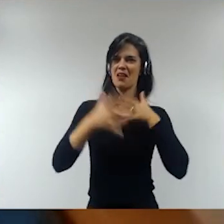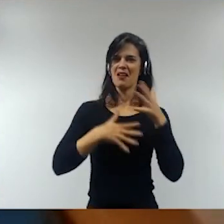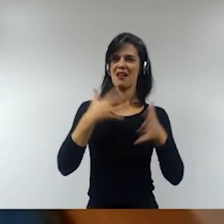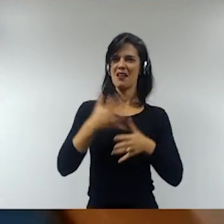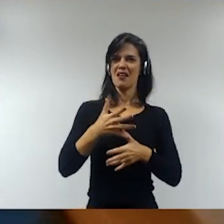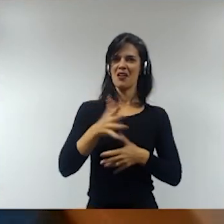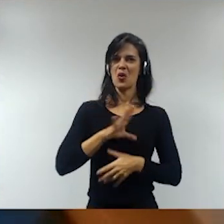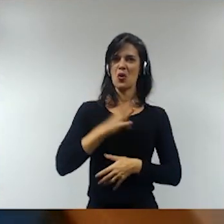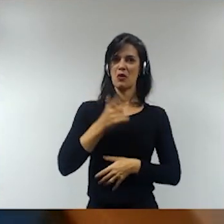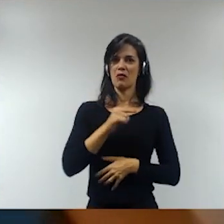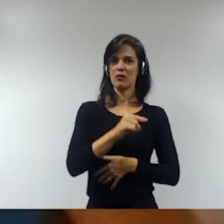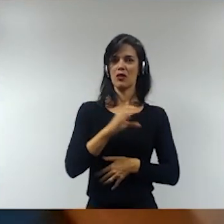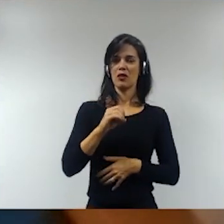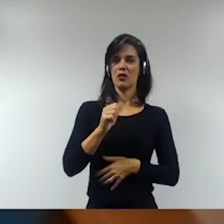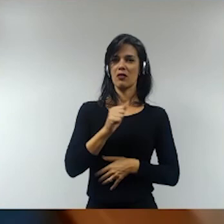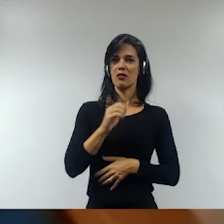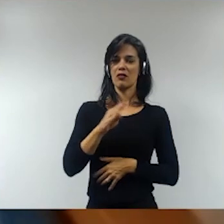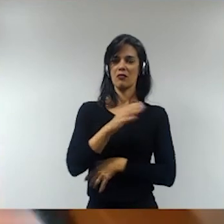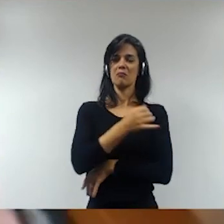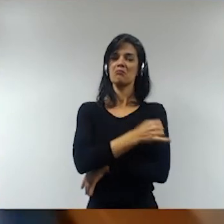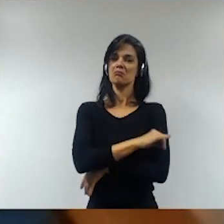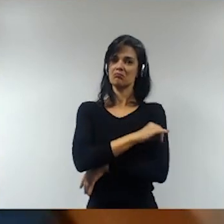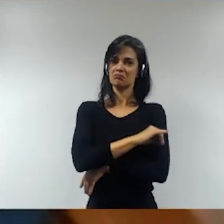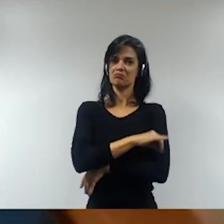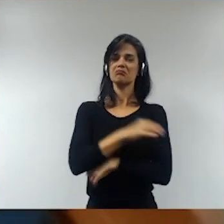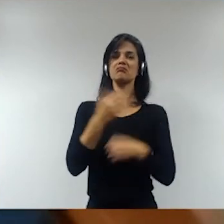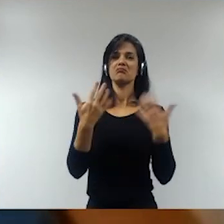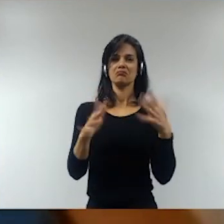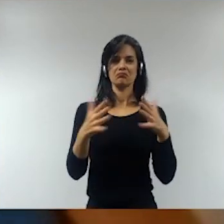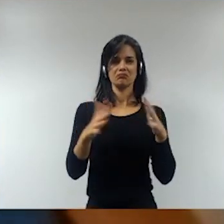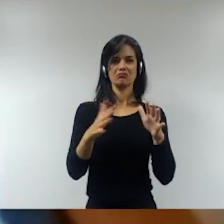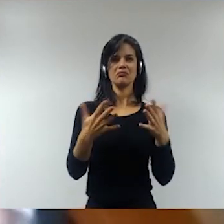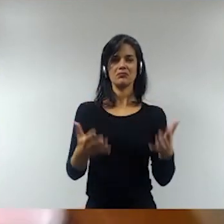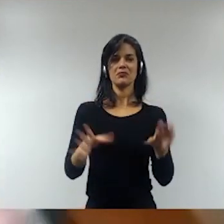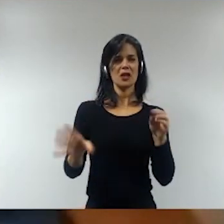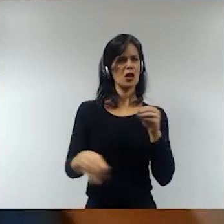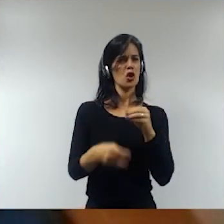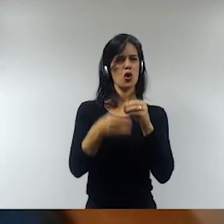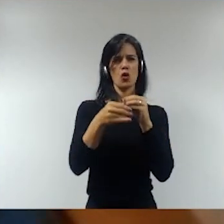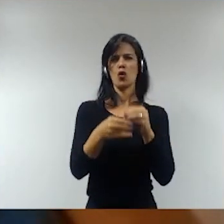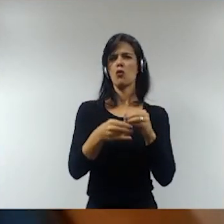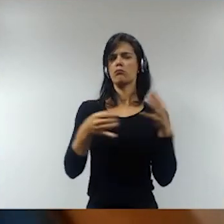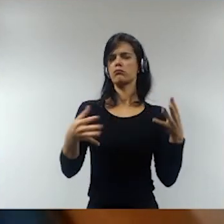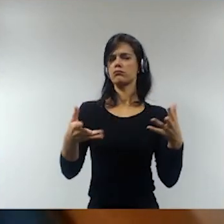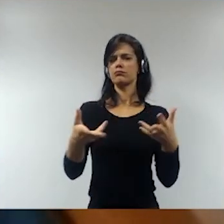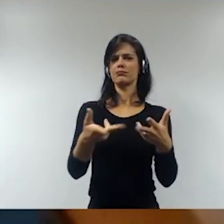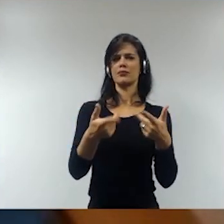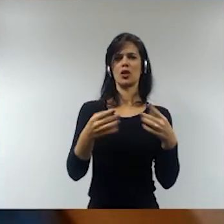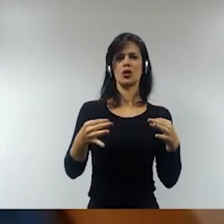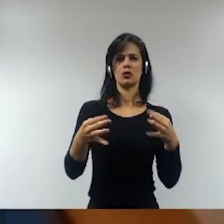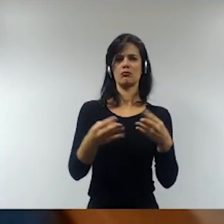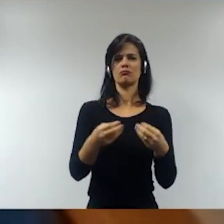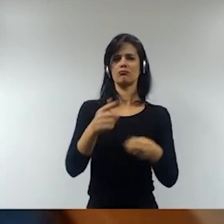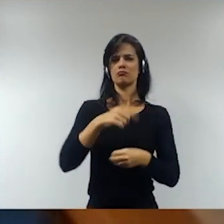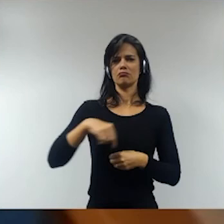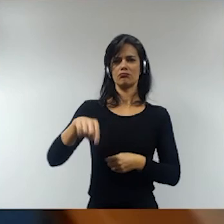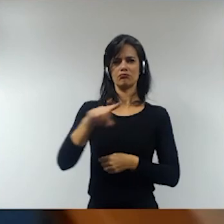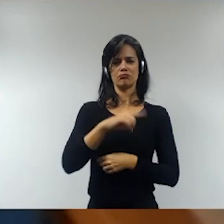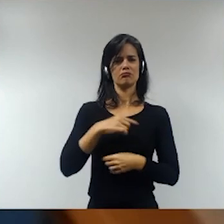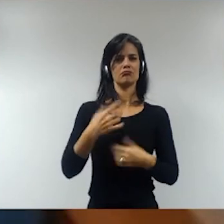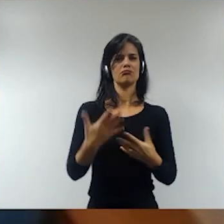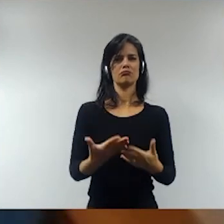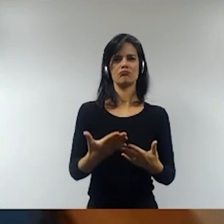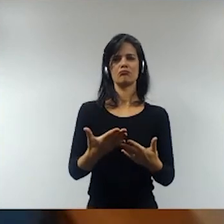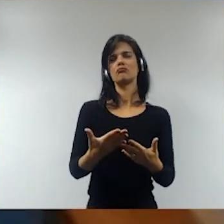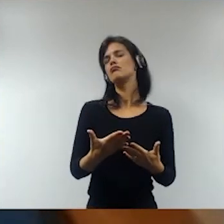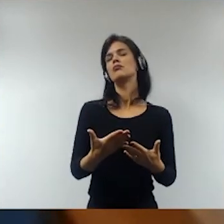aí implementou nessa questão. E aí, complementou aqui de forma extraordinária todos aqui